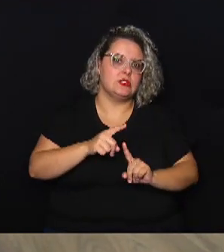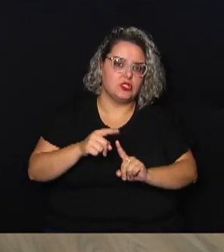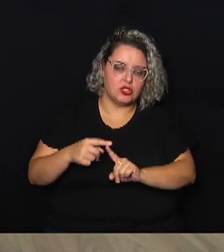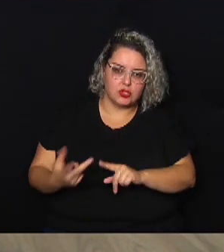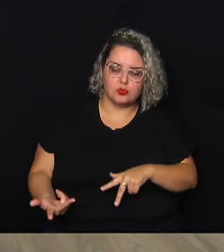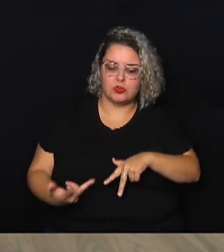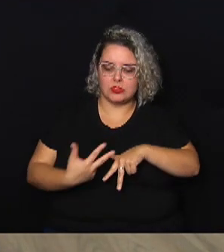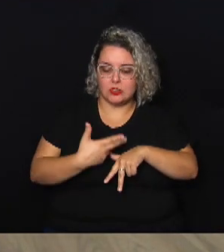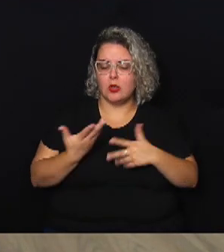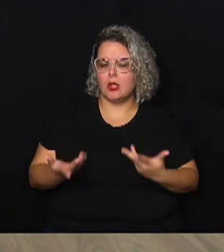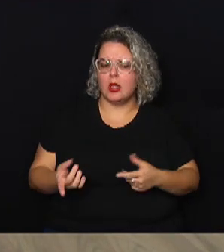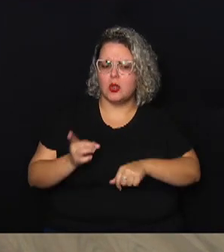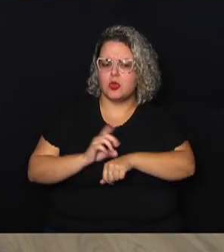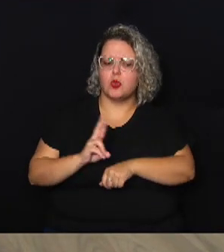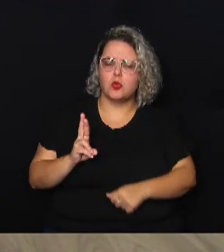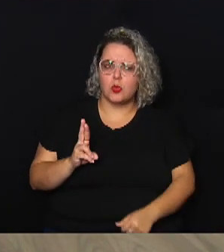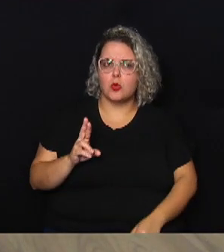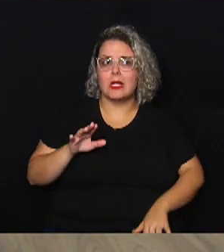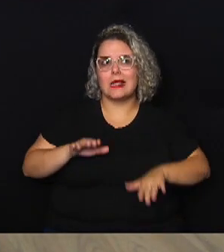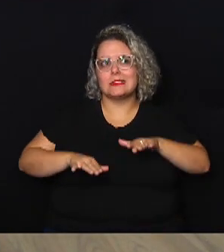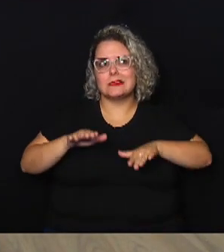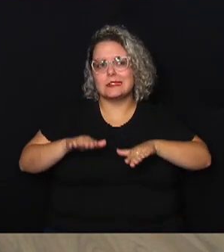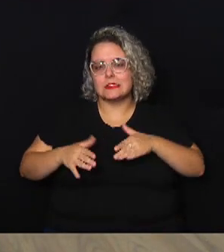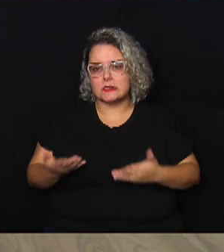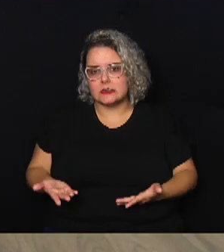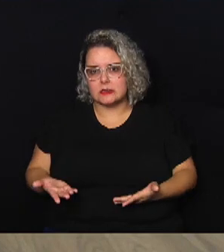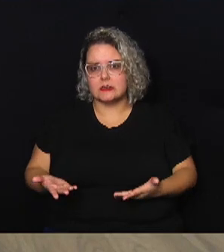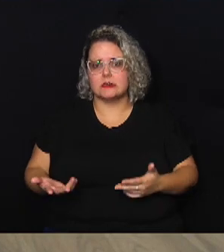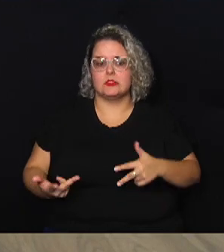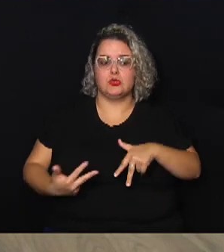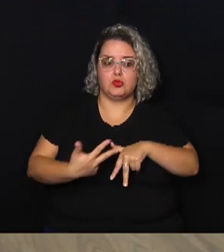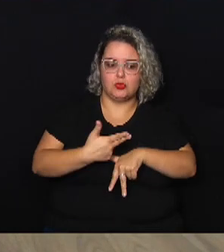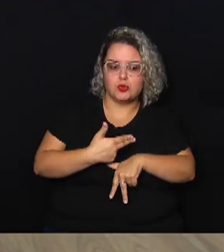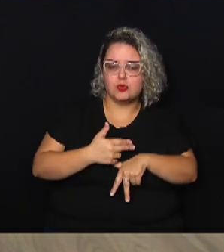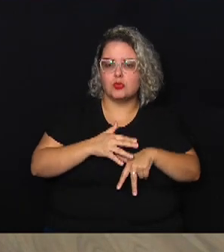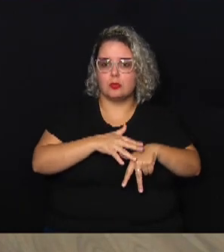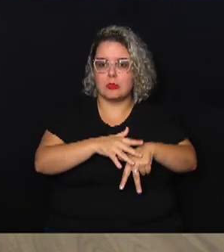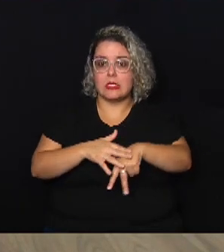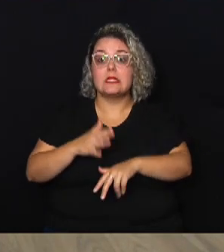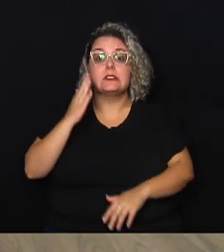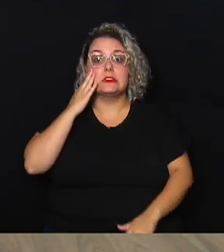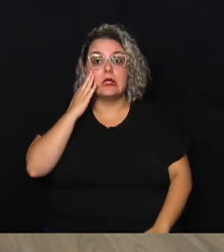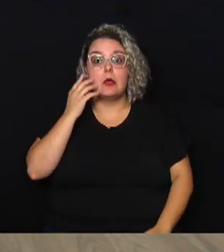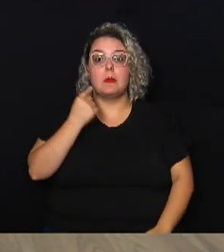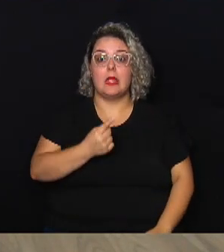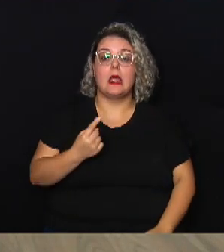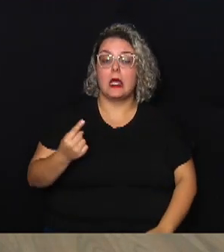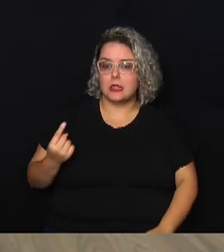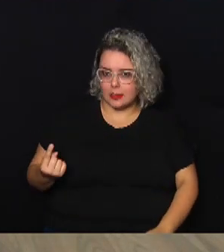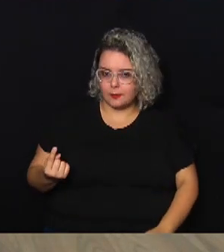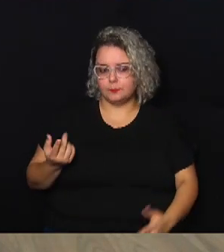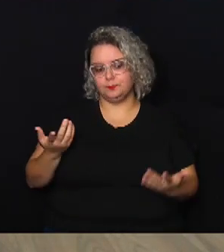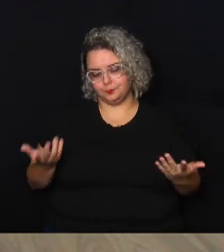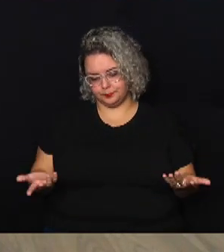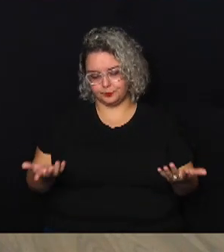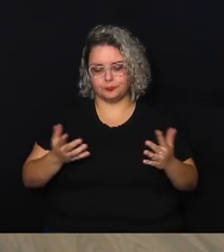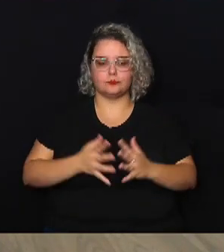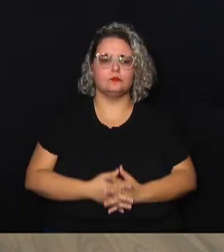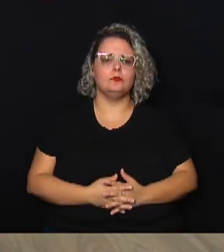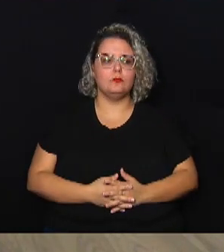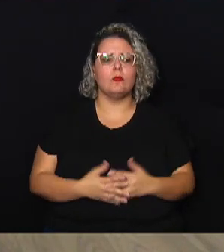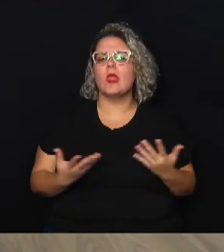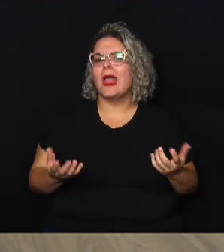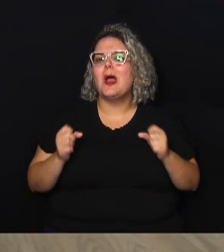Doutor, dependendo da cirurgia, dependendo do paciente, a gente sabe que cada caso é um caso, mas enfim, pode